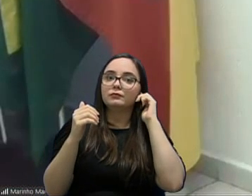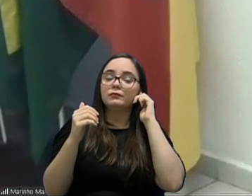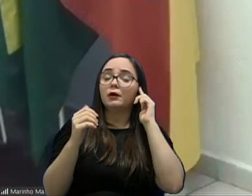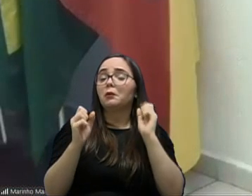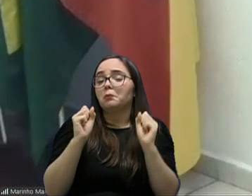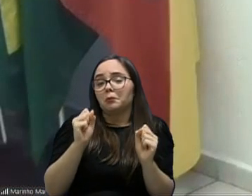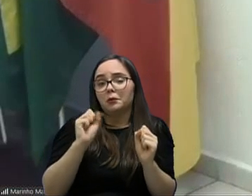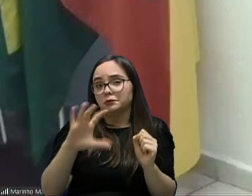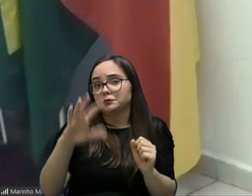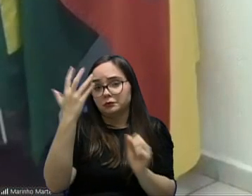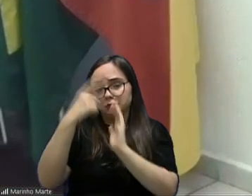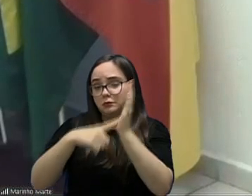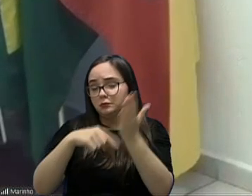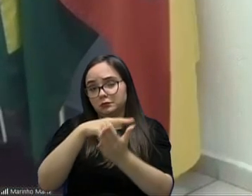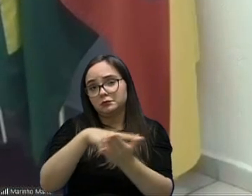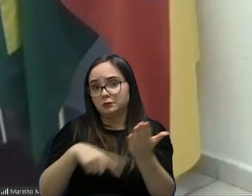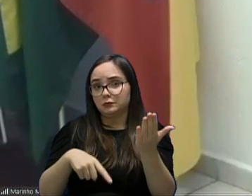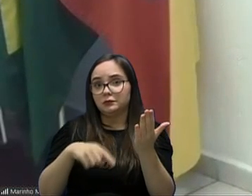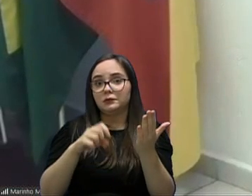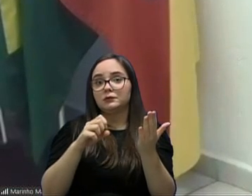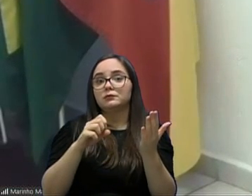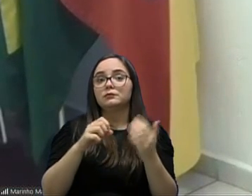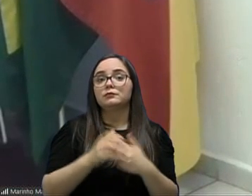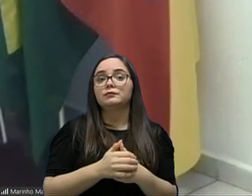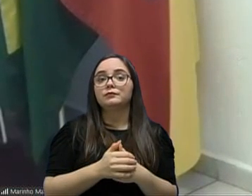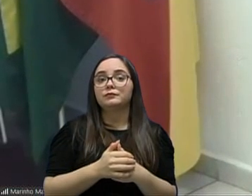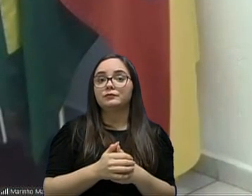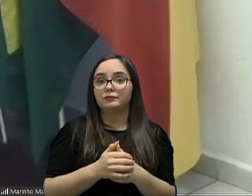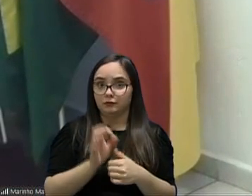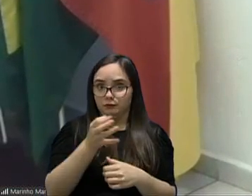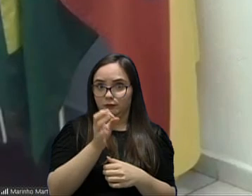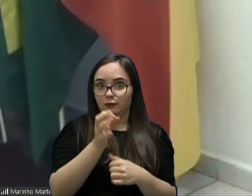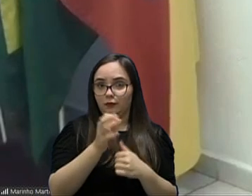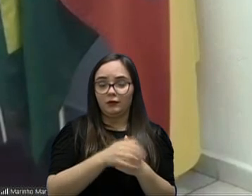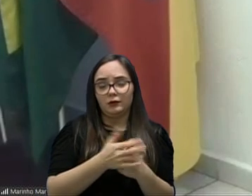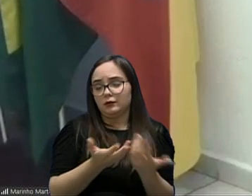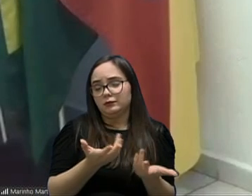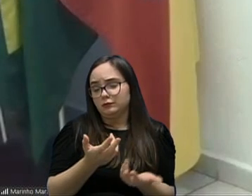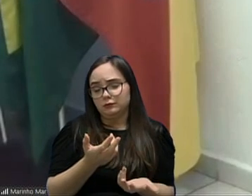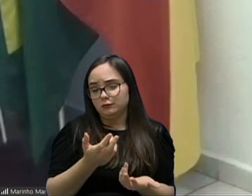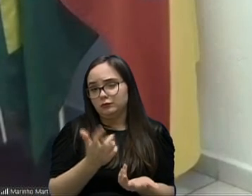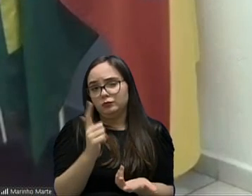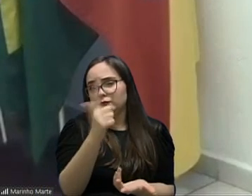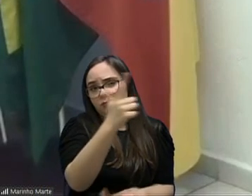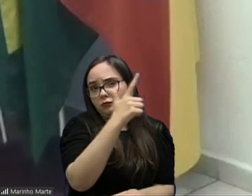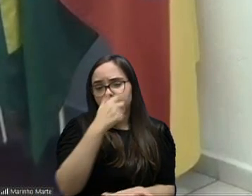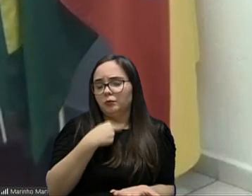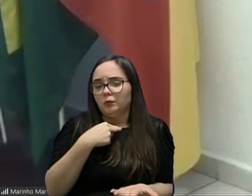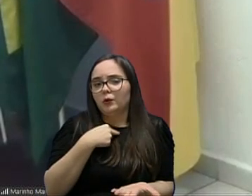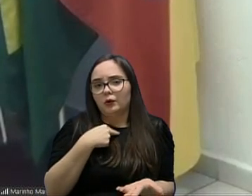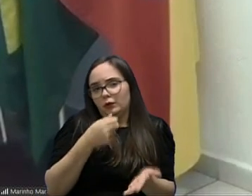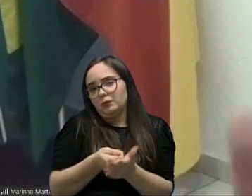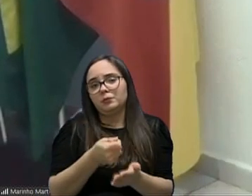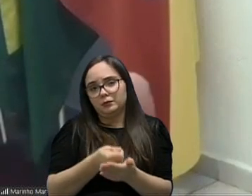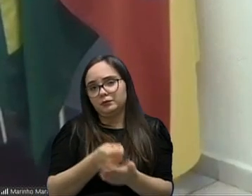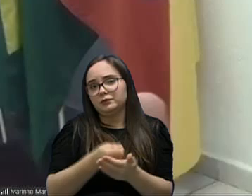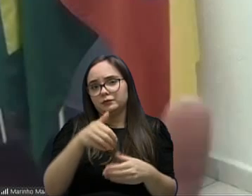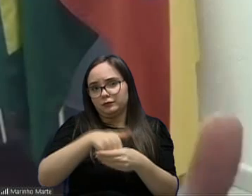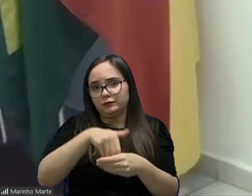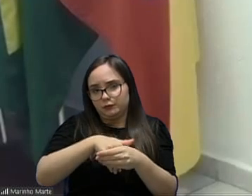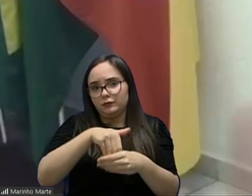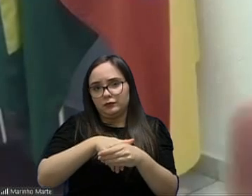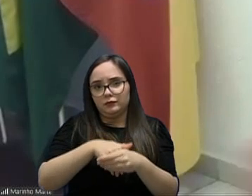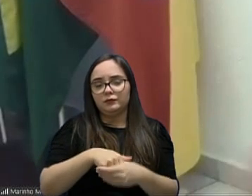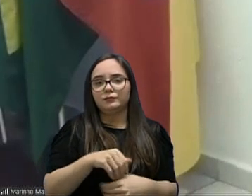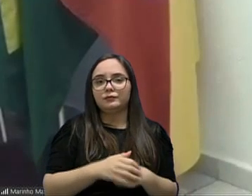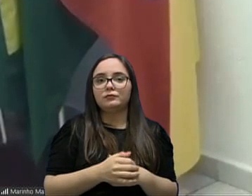sanção, se assim não entender. Não é verdade, França? Isso não existe. Ué, a autoridade do voto,